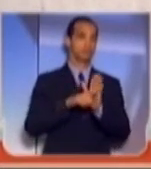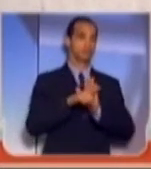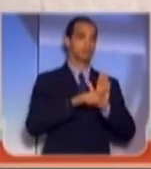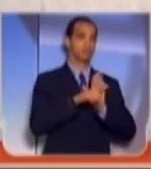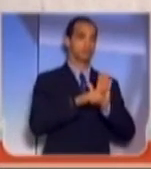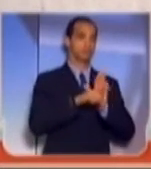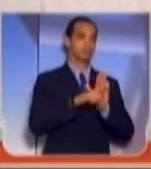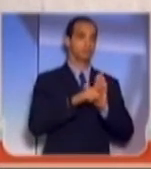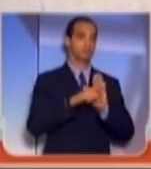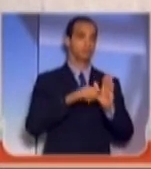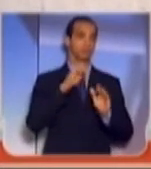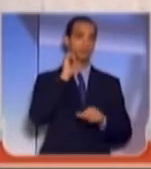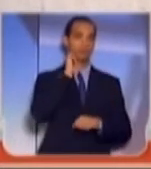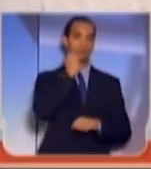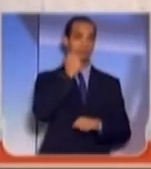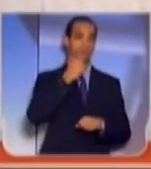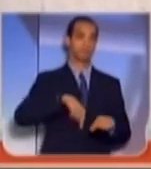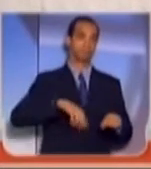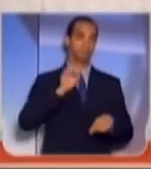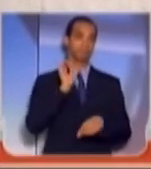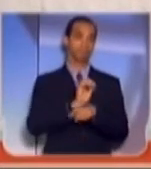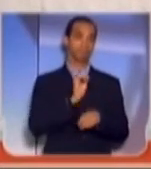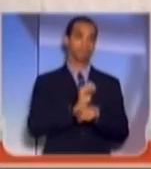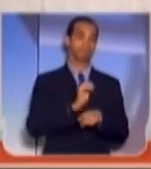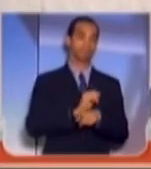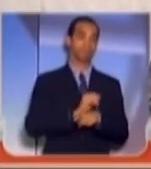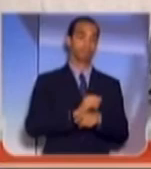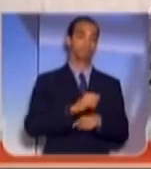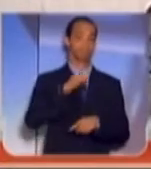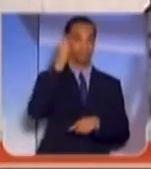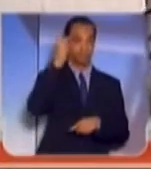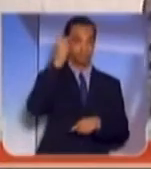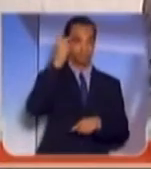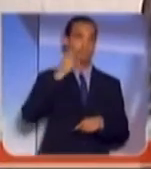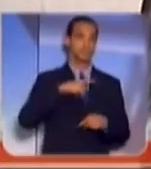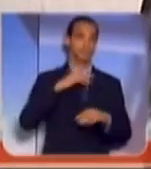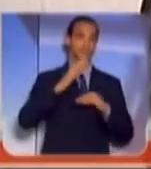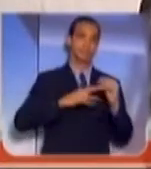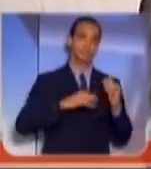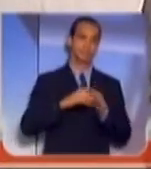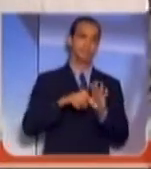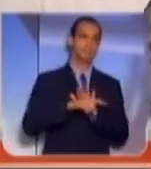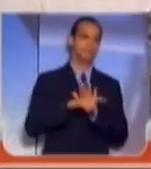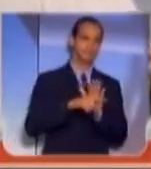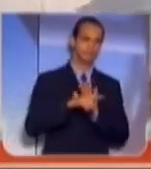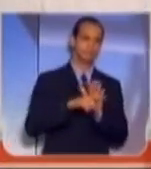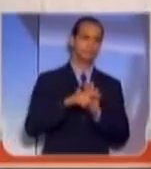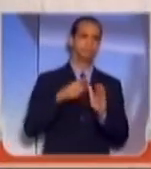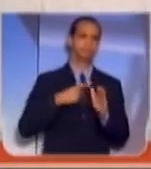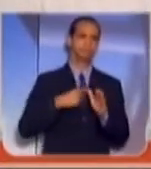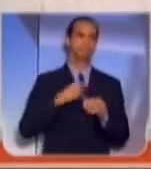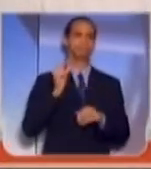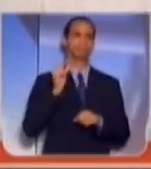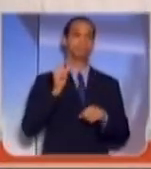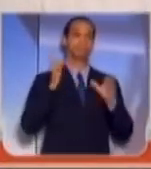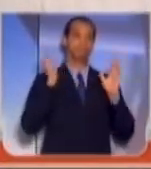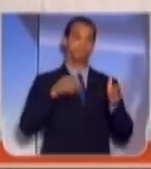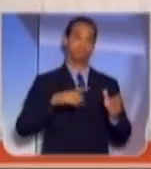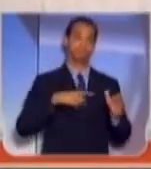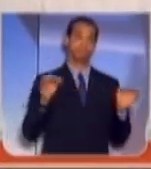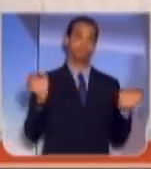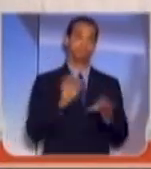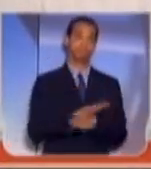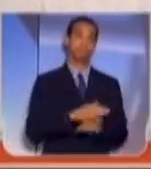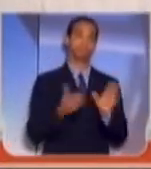científicos do Estado de São Paulo a todo um processo de discussão a uma minuta me parece que